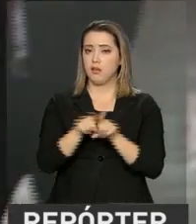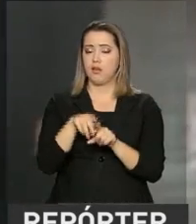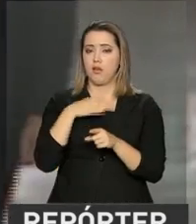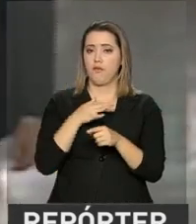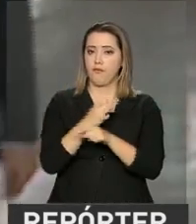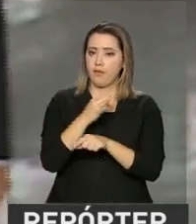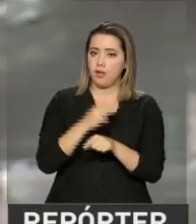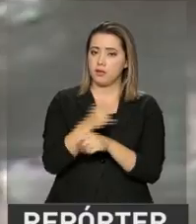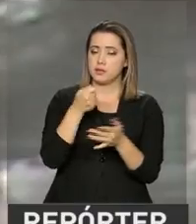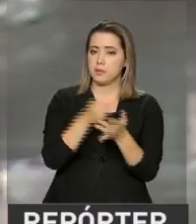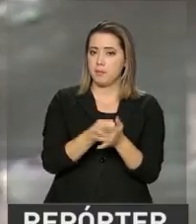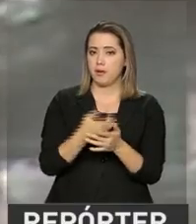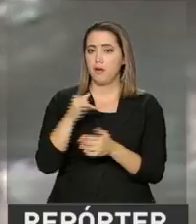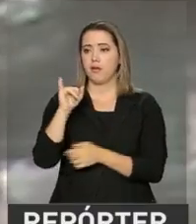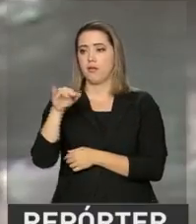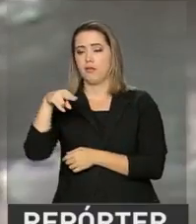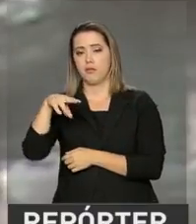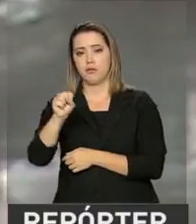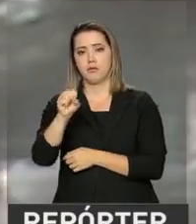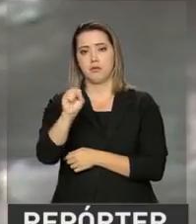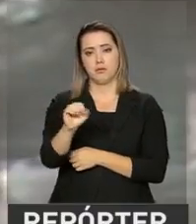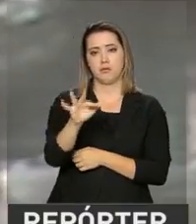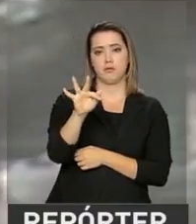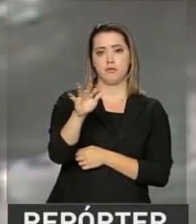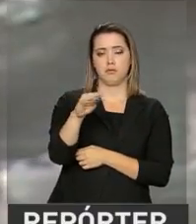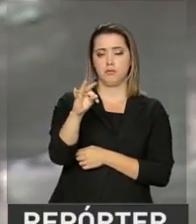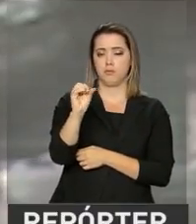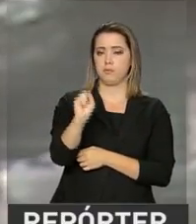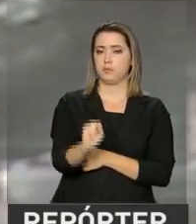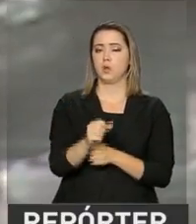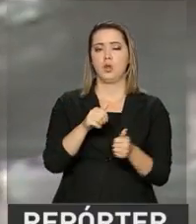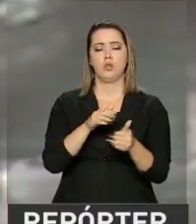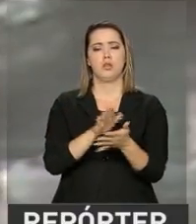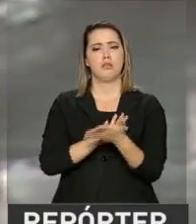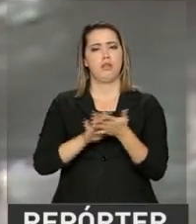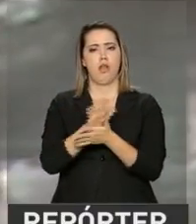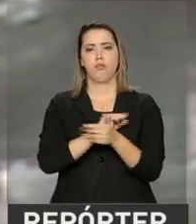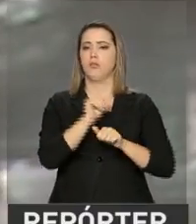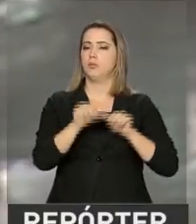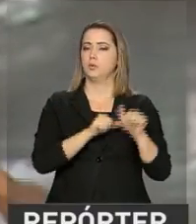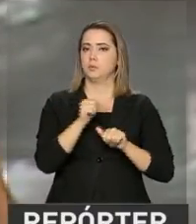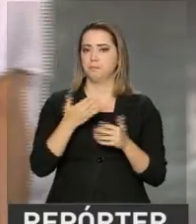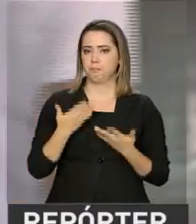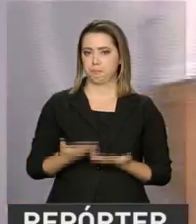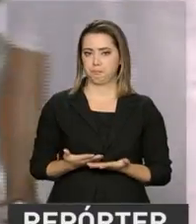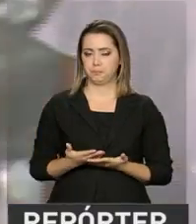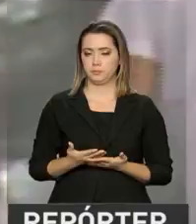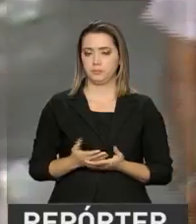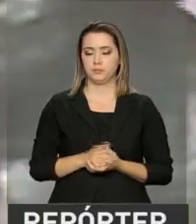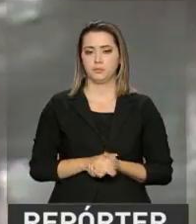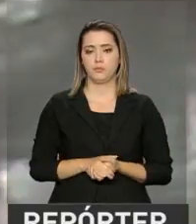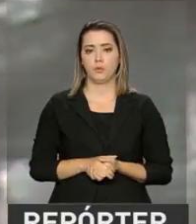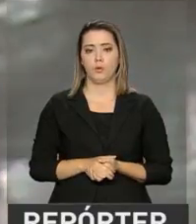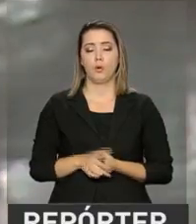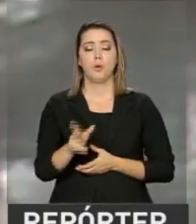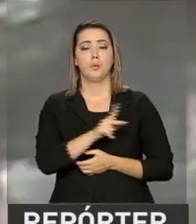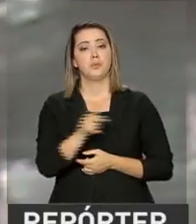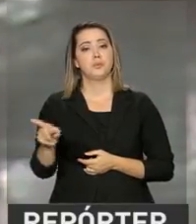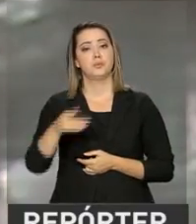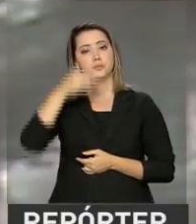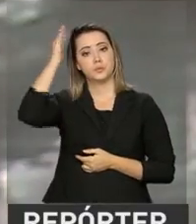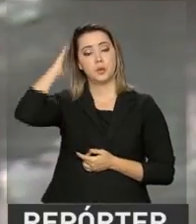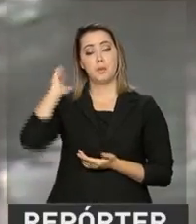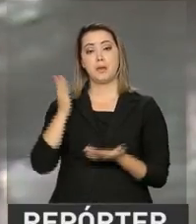ao INSS e ao FGTS, não são alterados. Logo que o presidente Michel